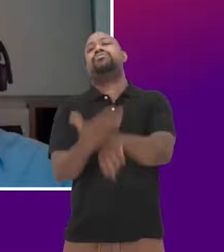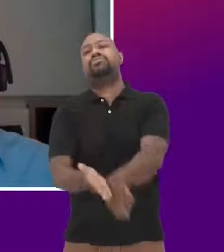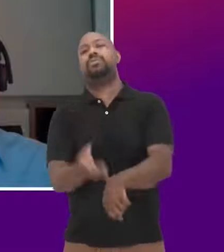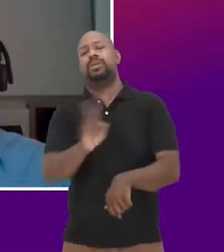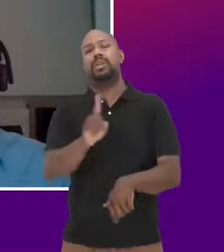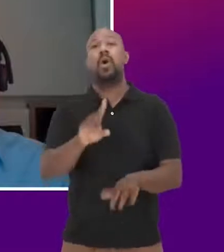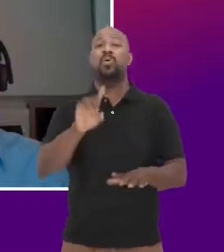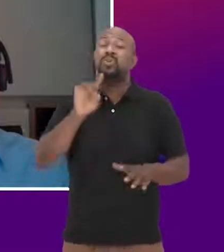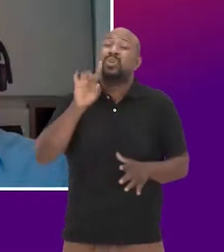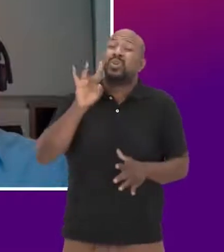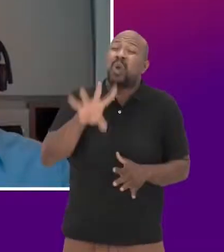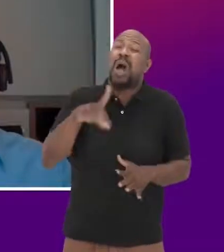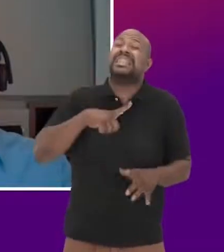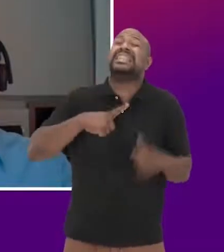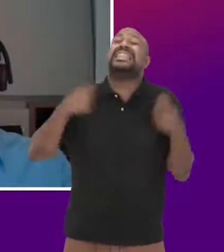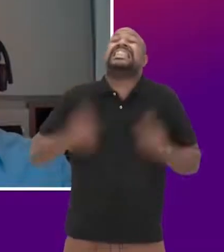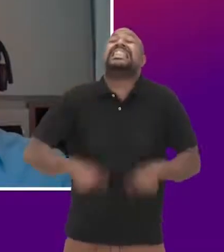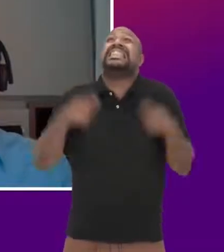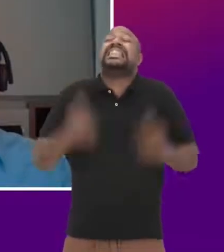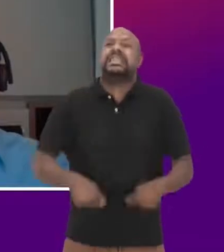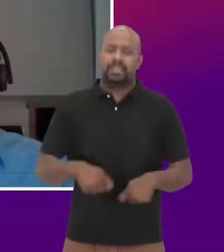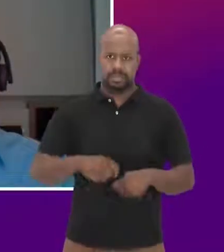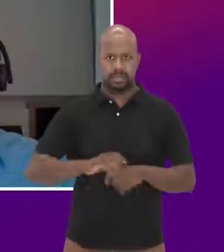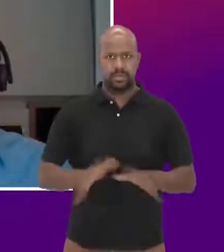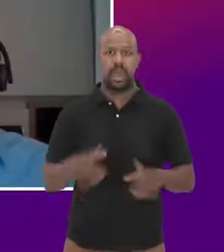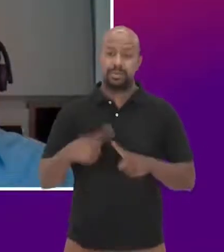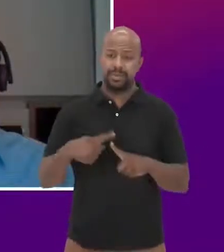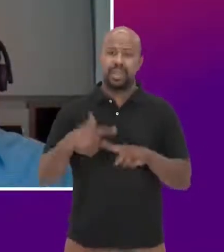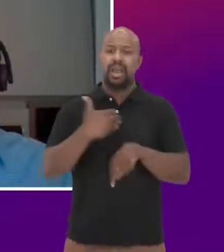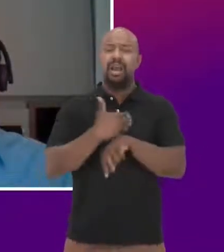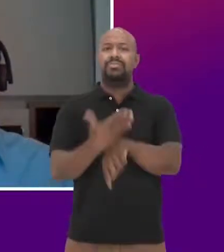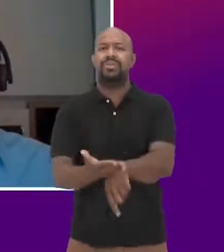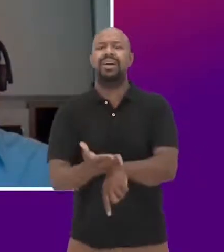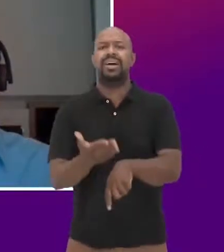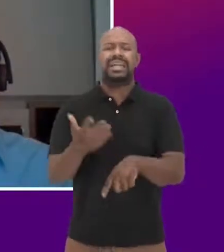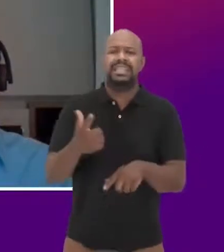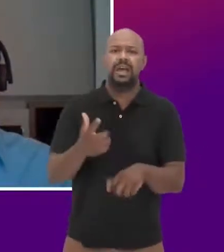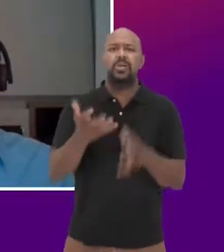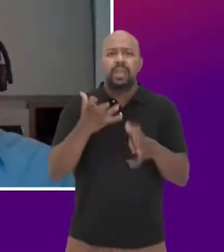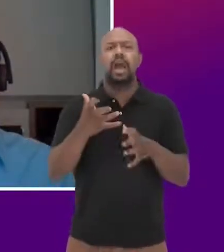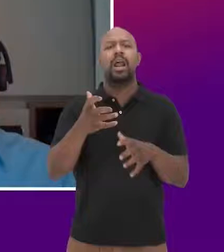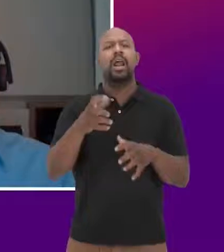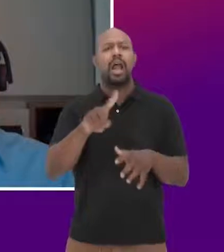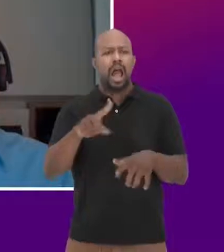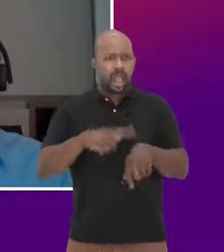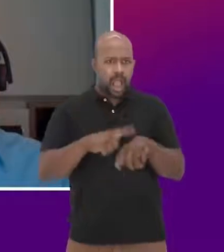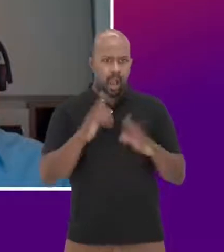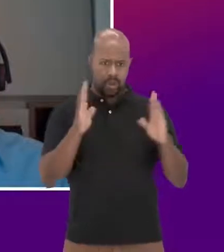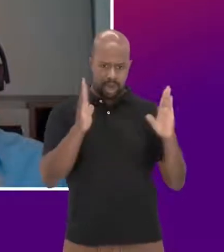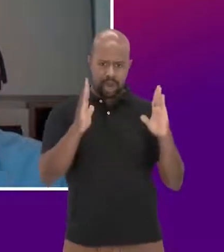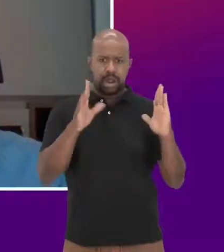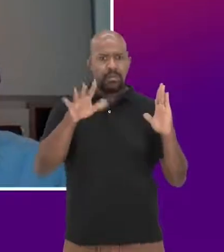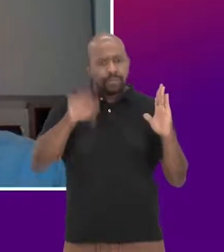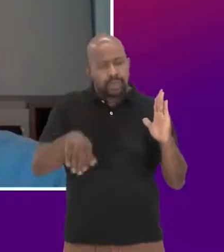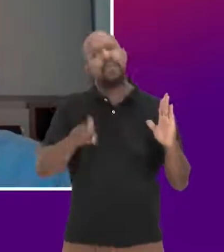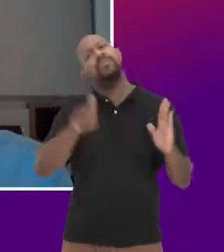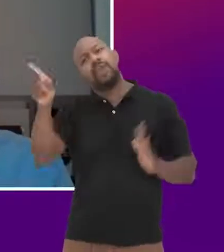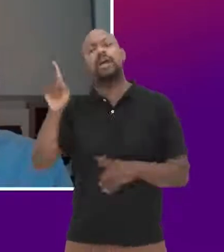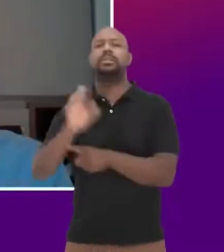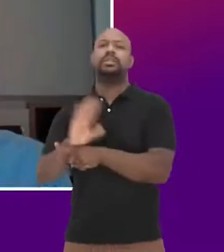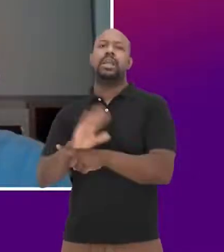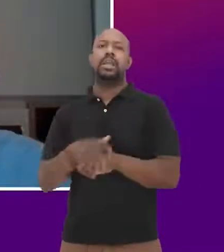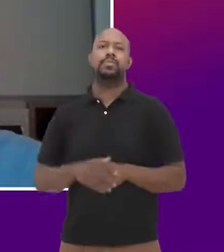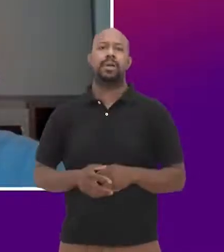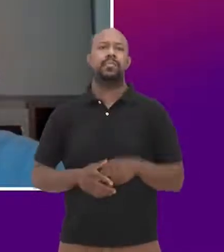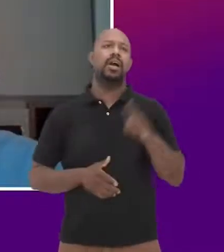seja estritamente necessário. Porque depois do horário eu quero que vocês usem esse tempo para ir ao cinema,